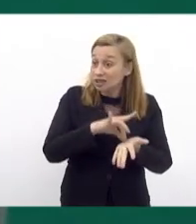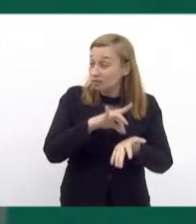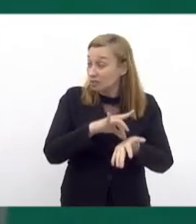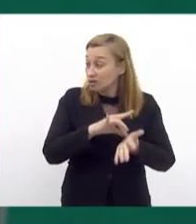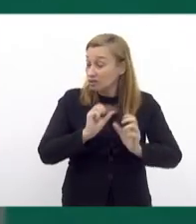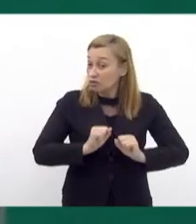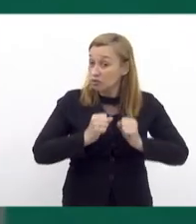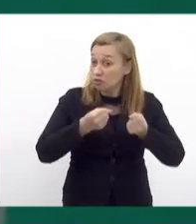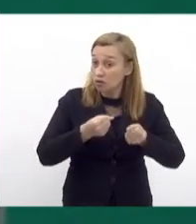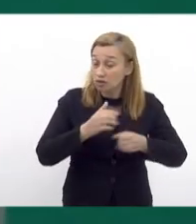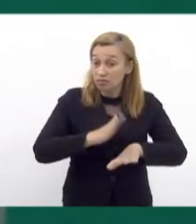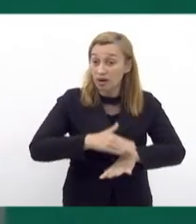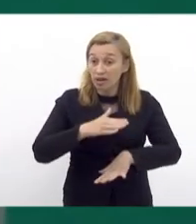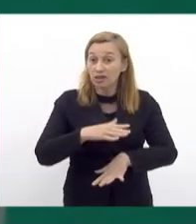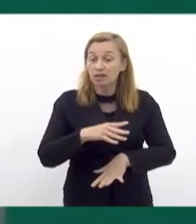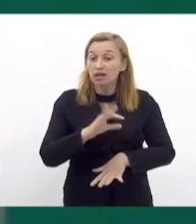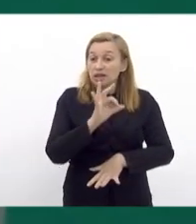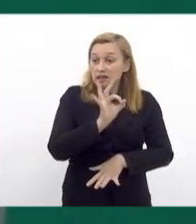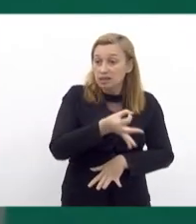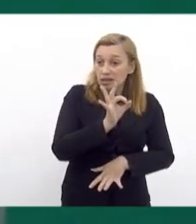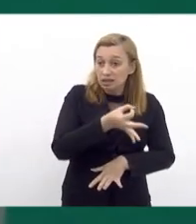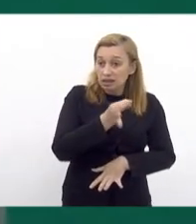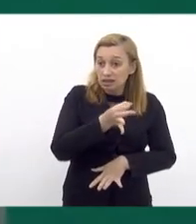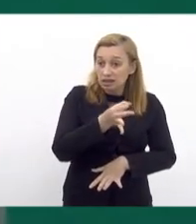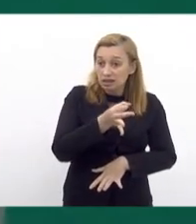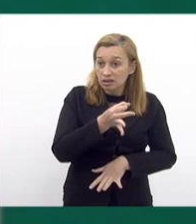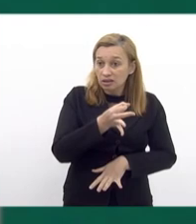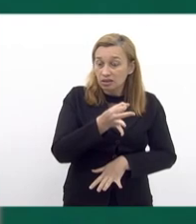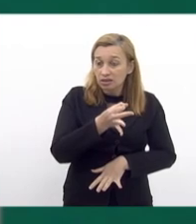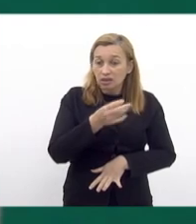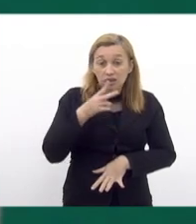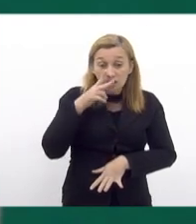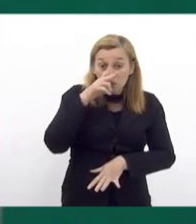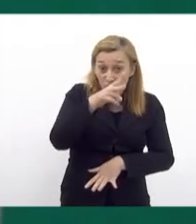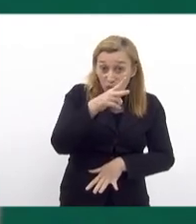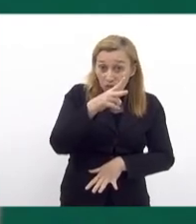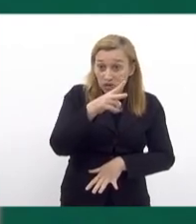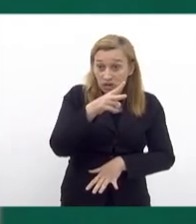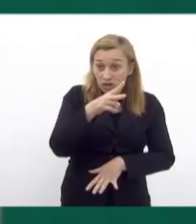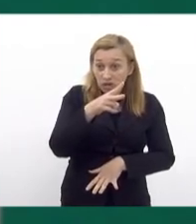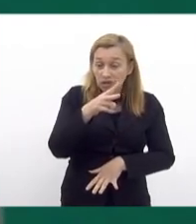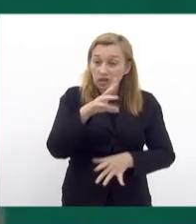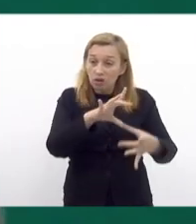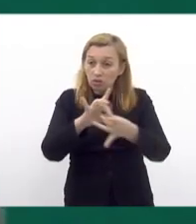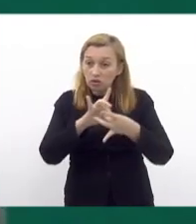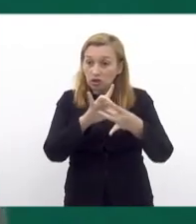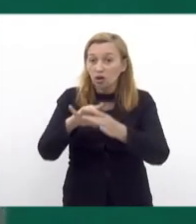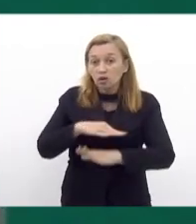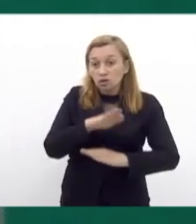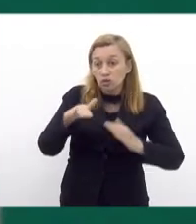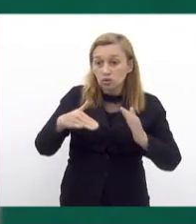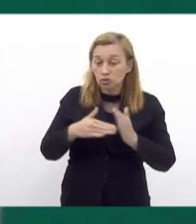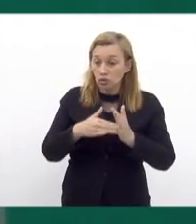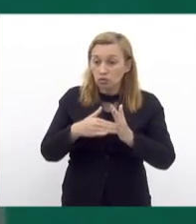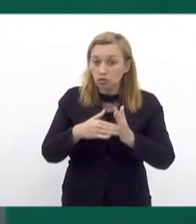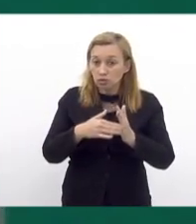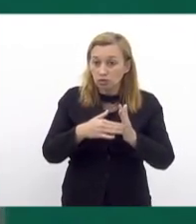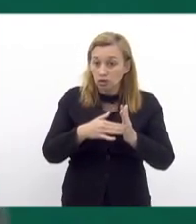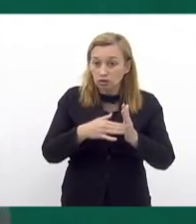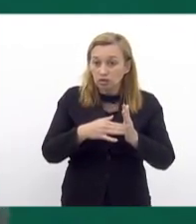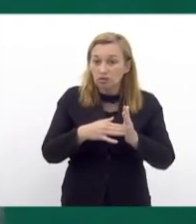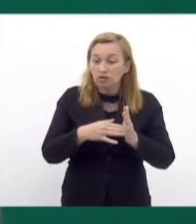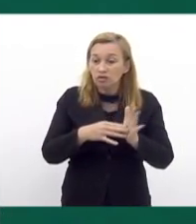mais fortes e eu tenho certeza que essa força, essa união de todos, vão trazer